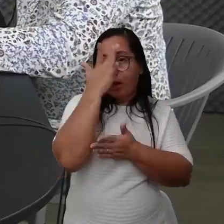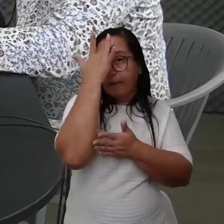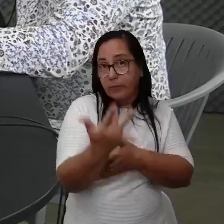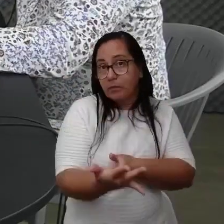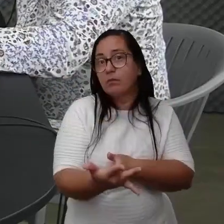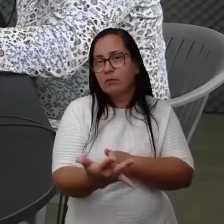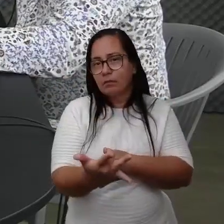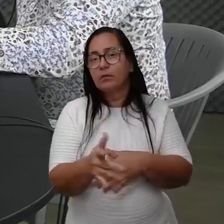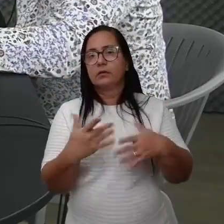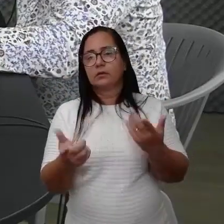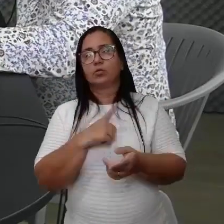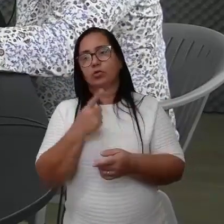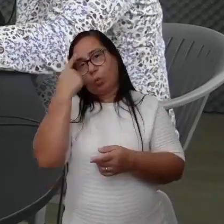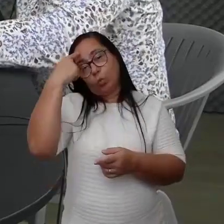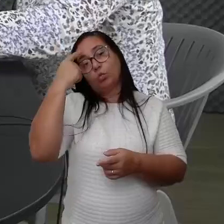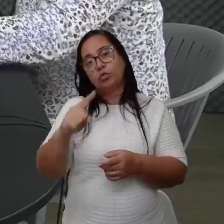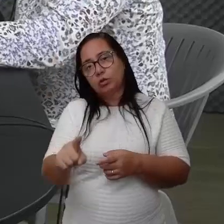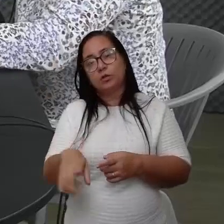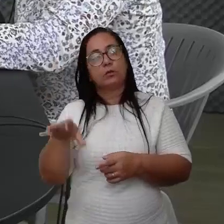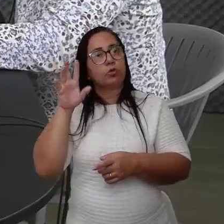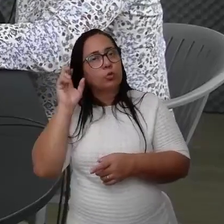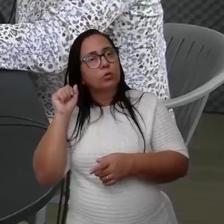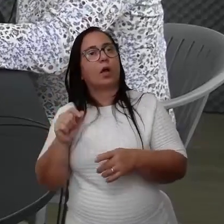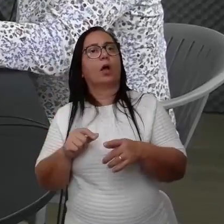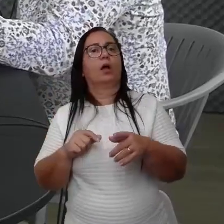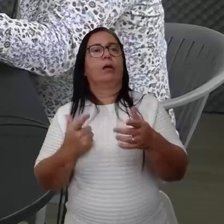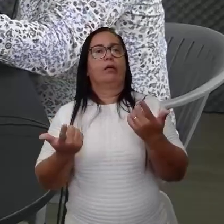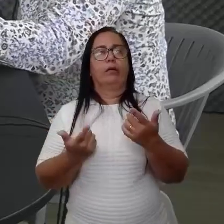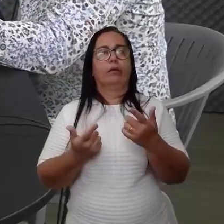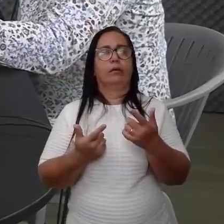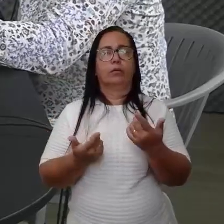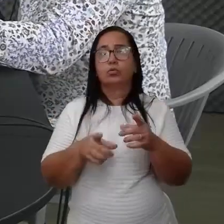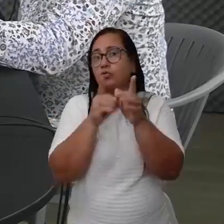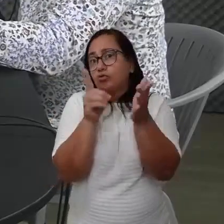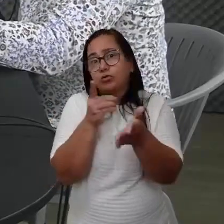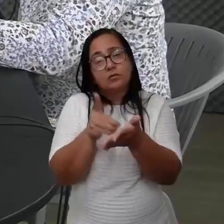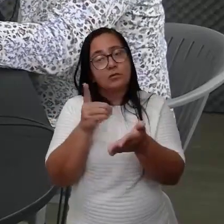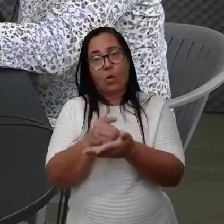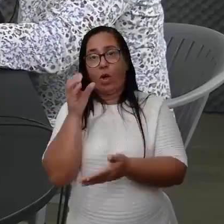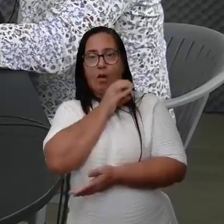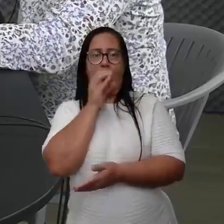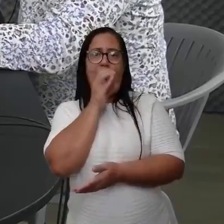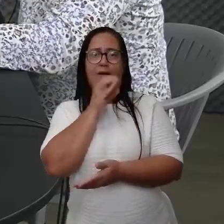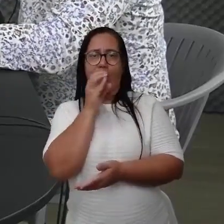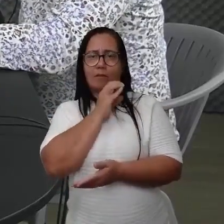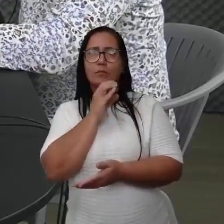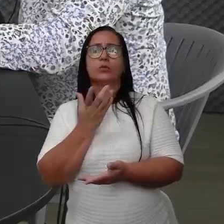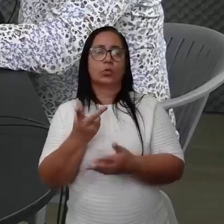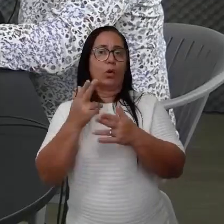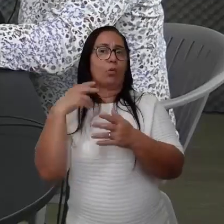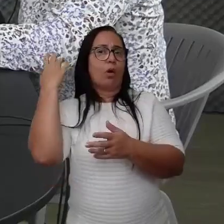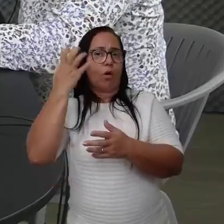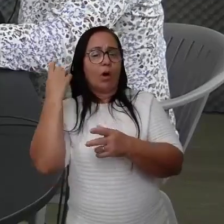tinha pelo menos eu tinha um dia para escutar várias fontes, para publicar. O digital é mais rápido, né? É imediato. Na hora que eu tenho o que o rádio era